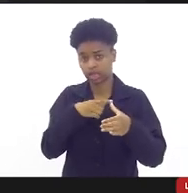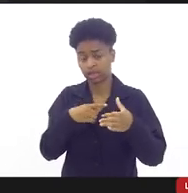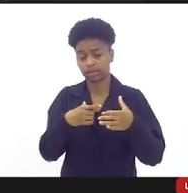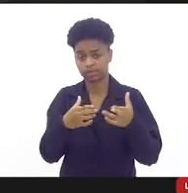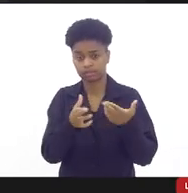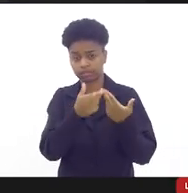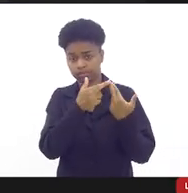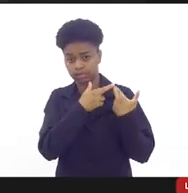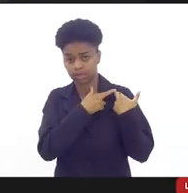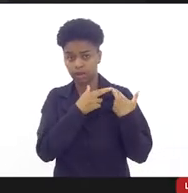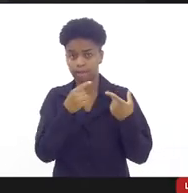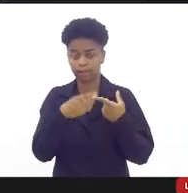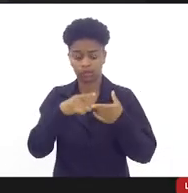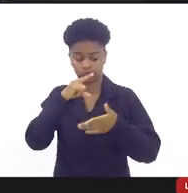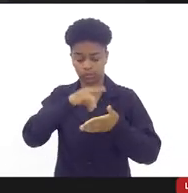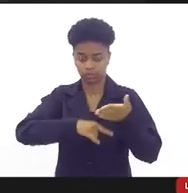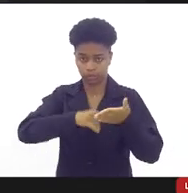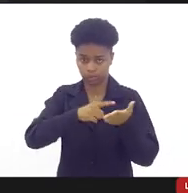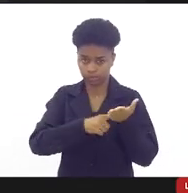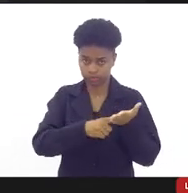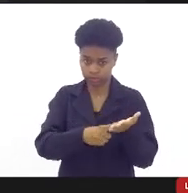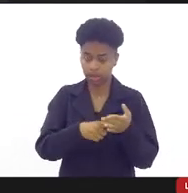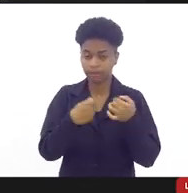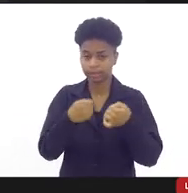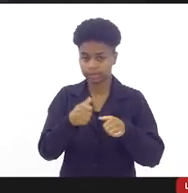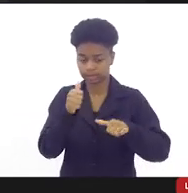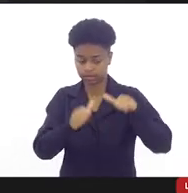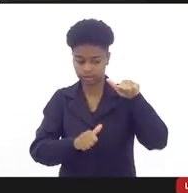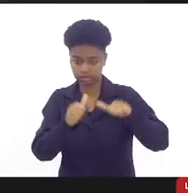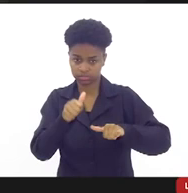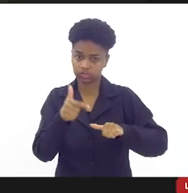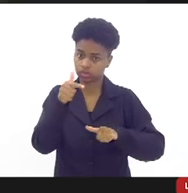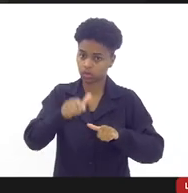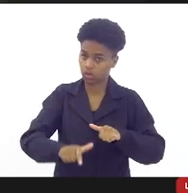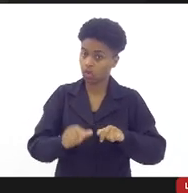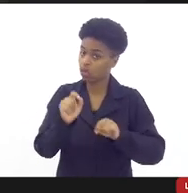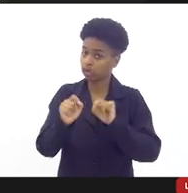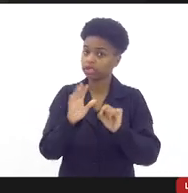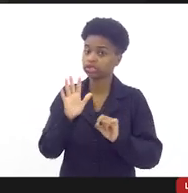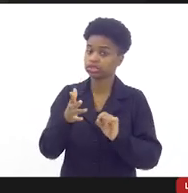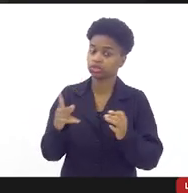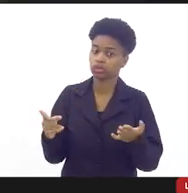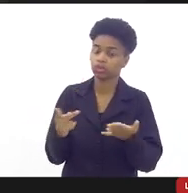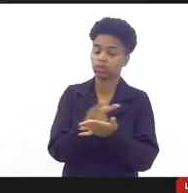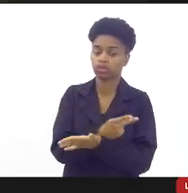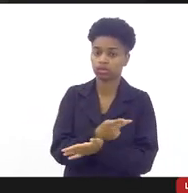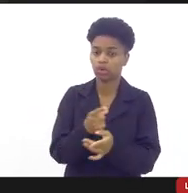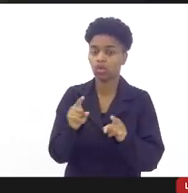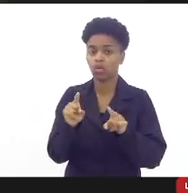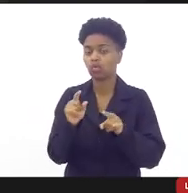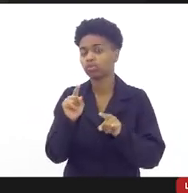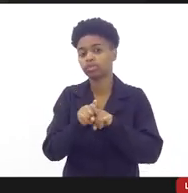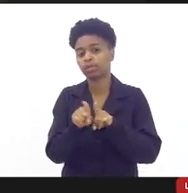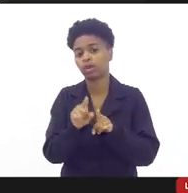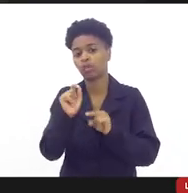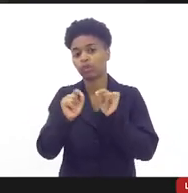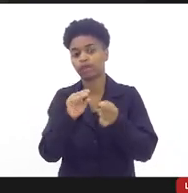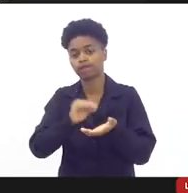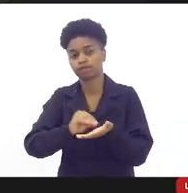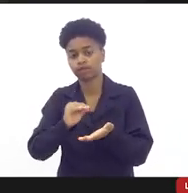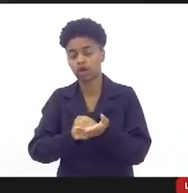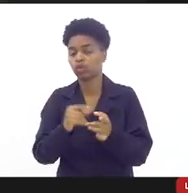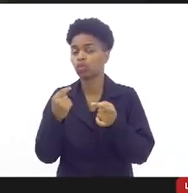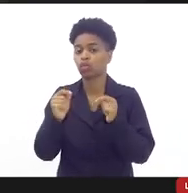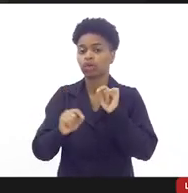termo de compromisso revisar ver até então o que já foi feito o que não foi feito o que precisa